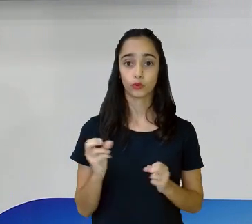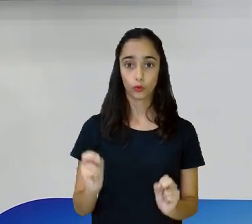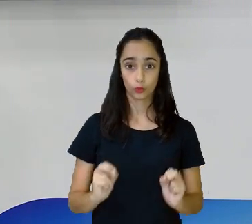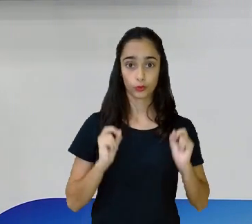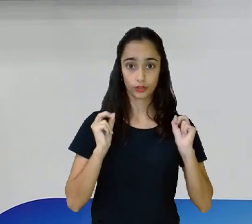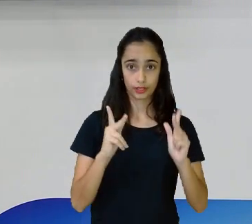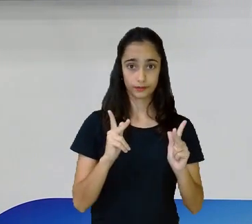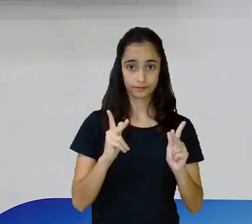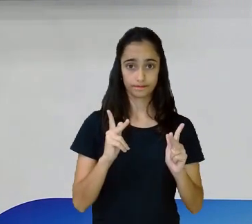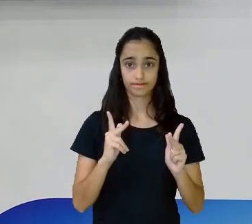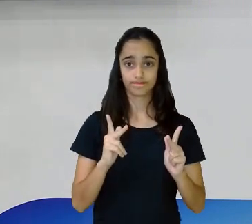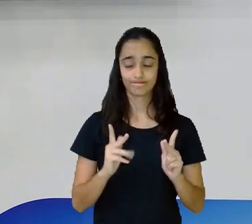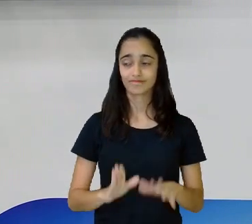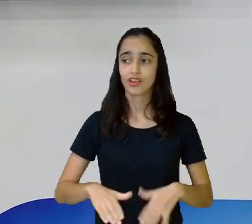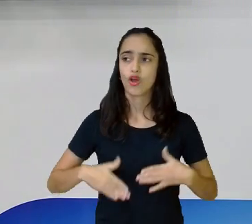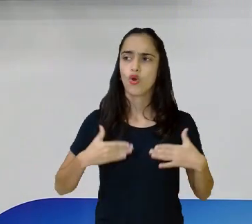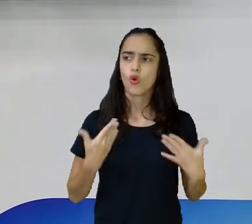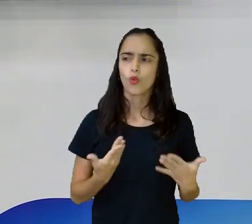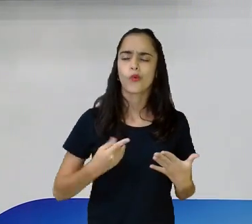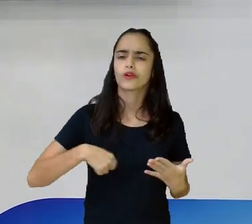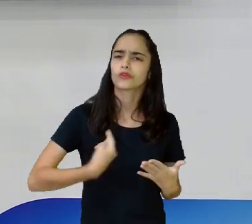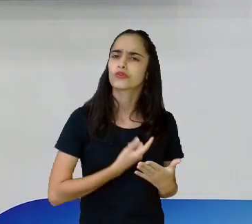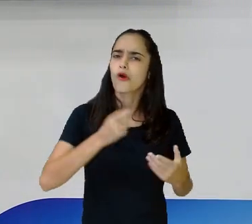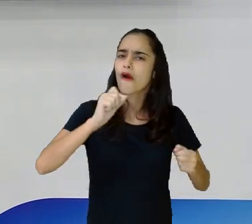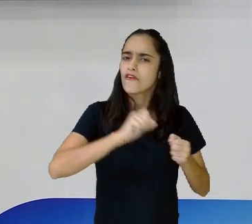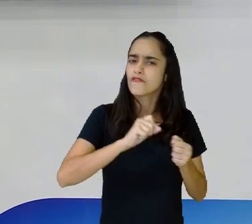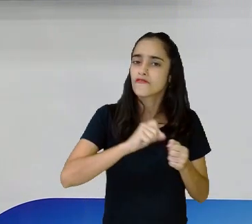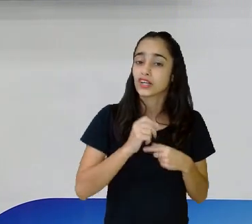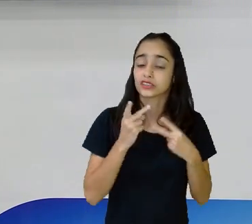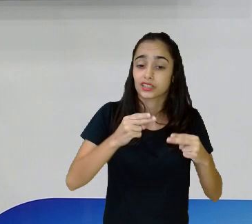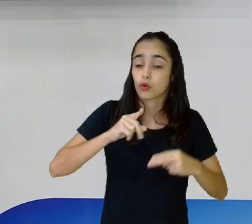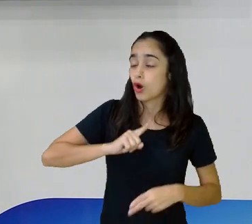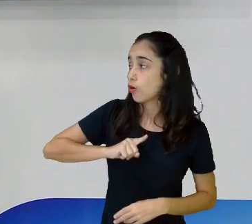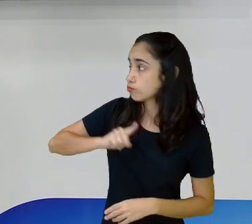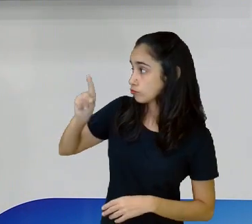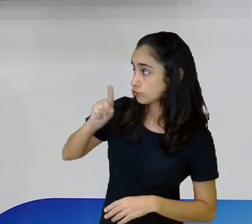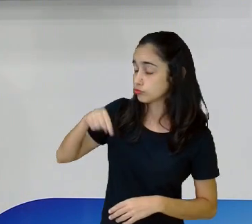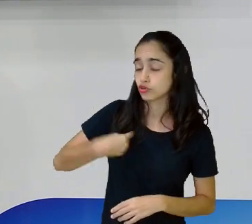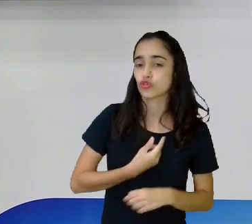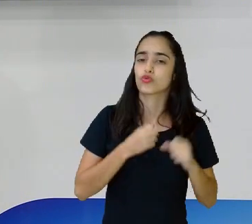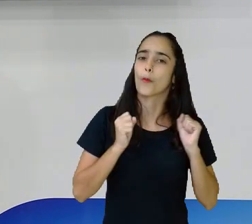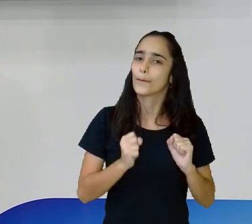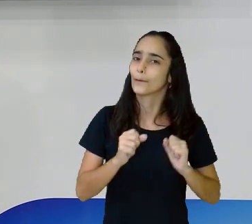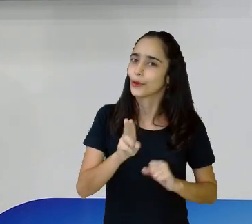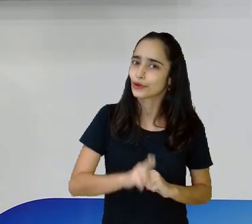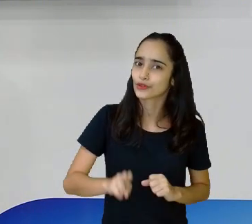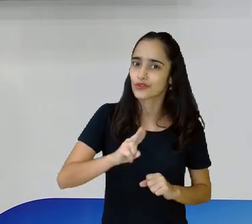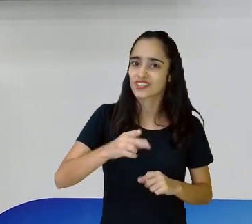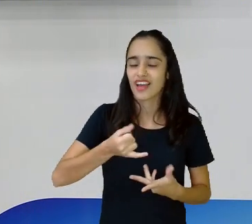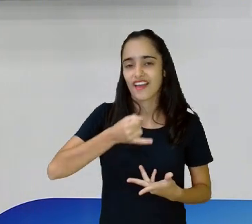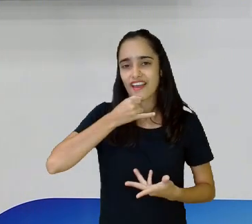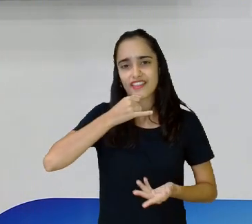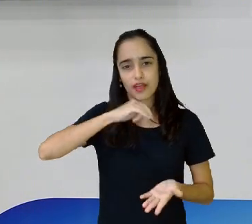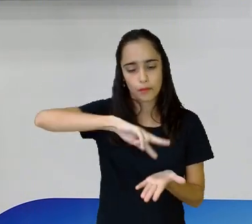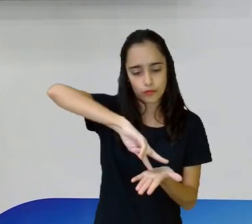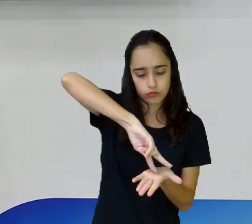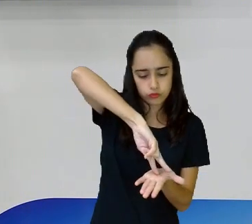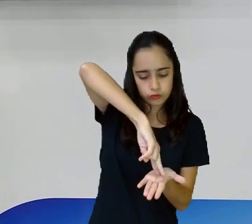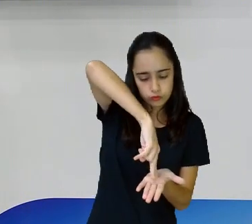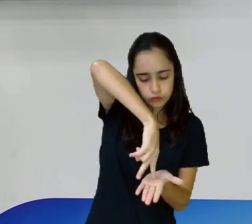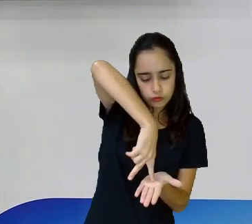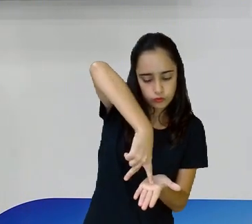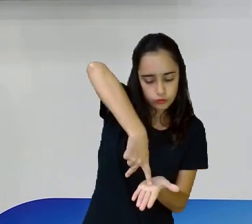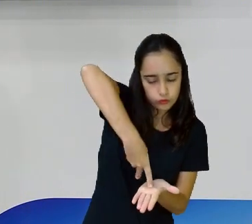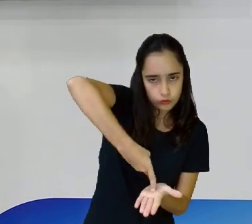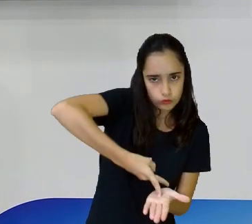beleza? Quando a gente faz isso, a gente pode ter como auxílio o compasso. Vocês sabem o que é compasso, né? Vocês,